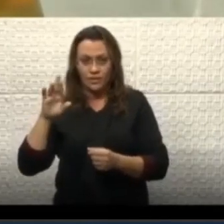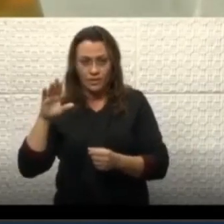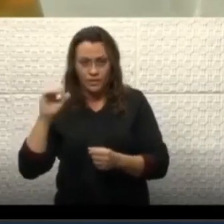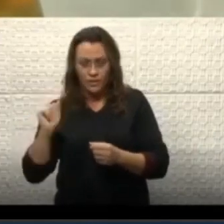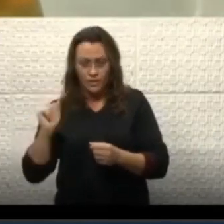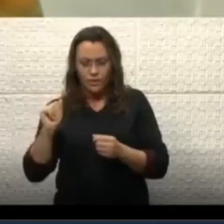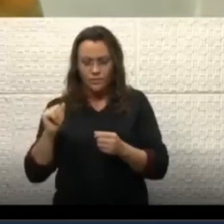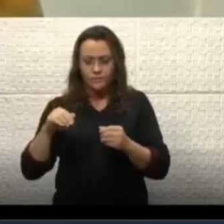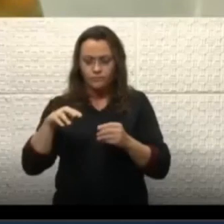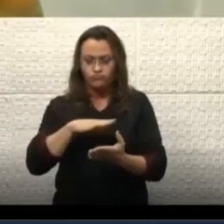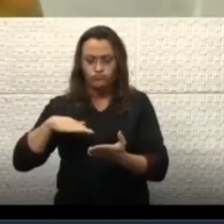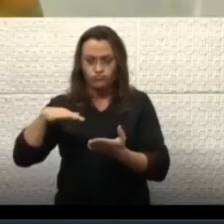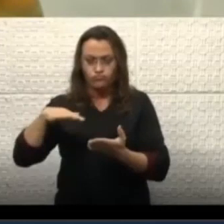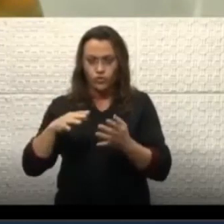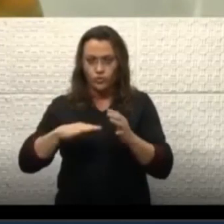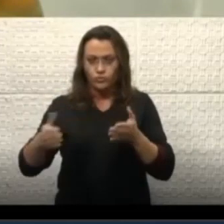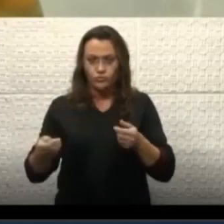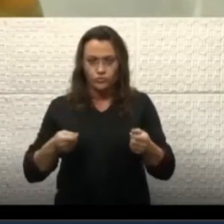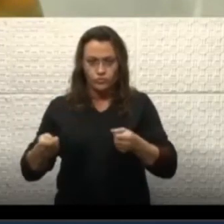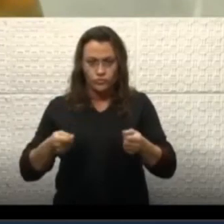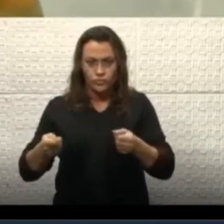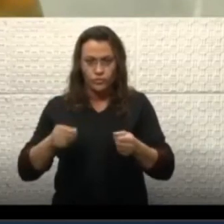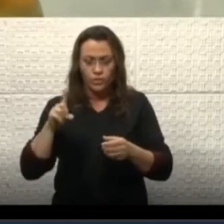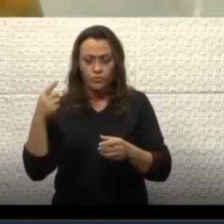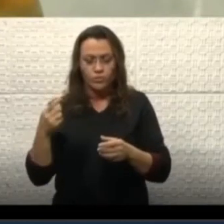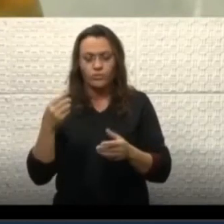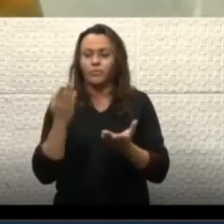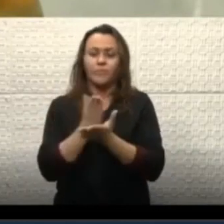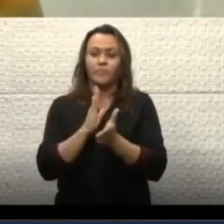Então, terminando de fazer a filtração,